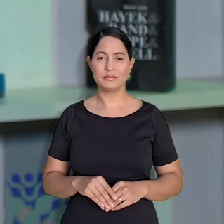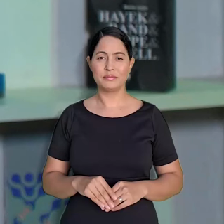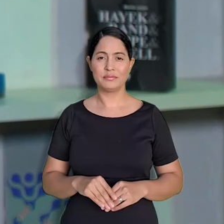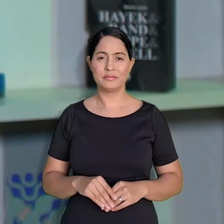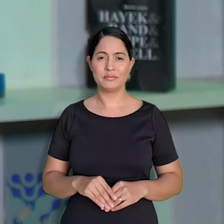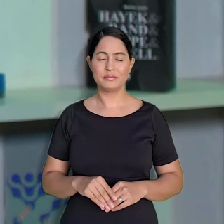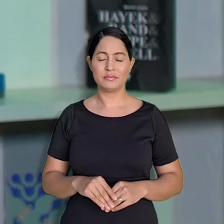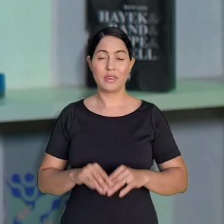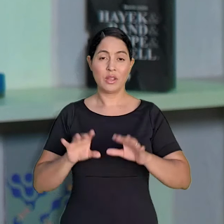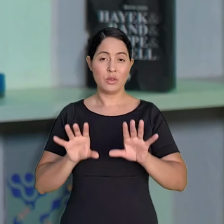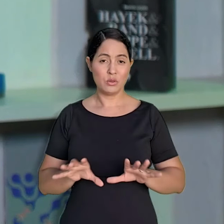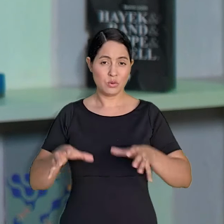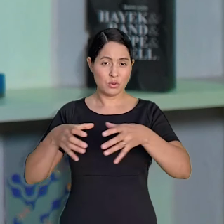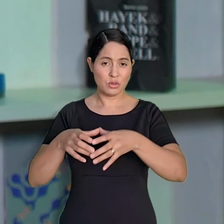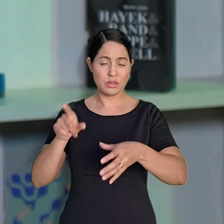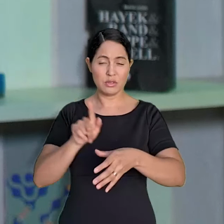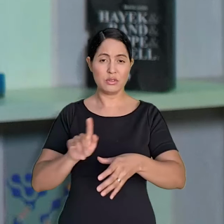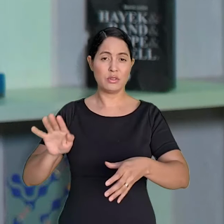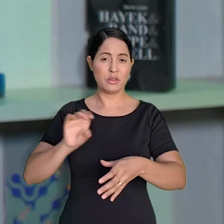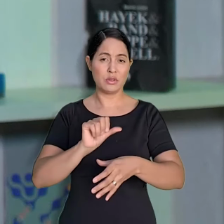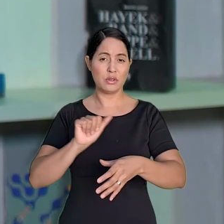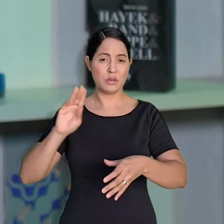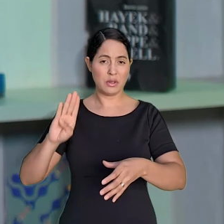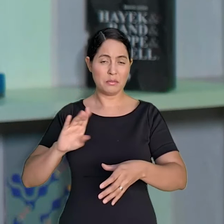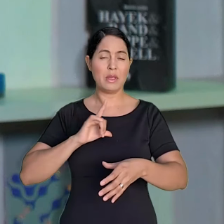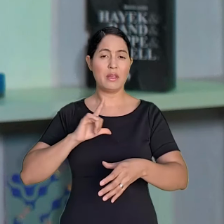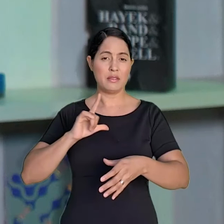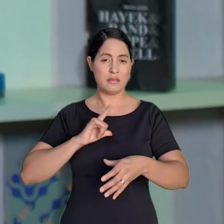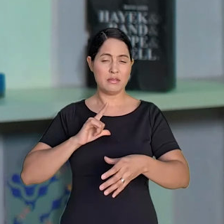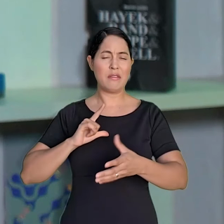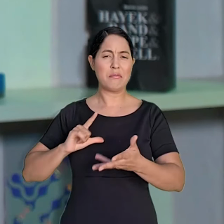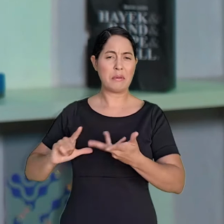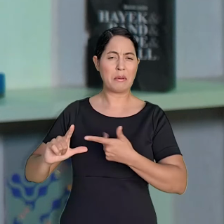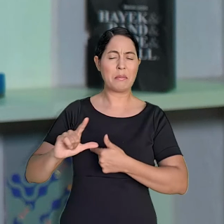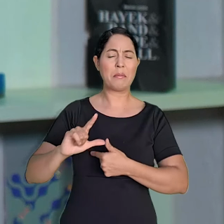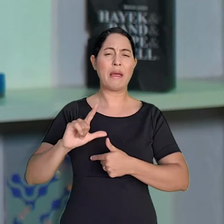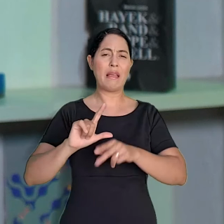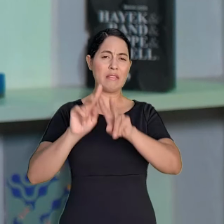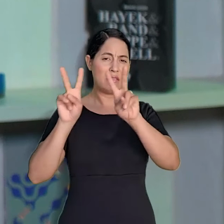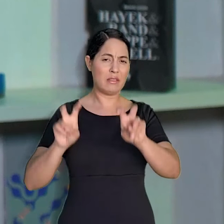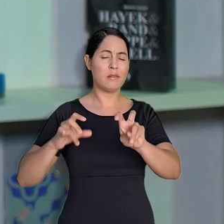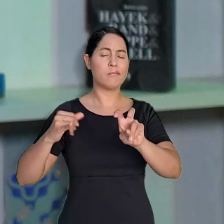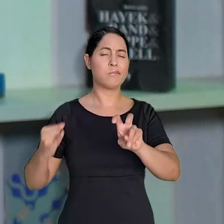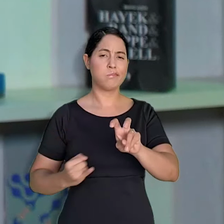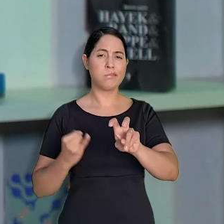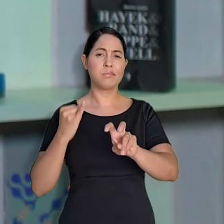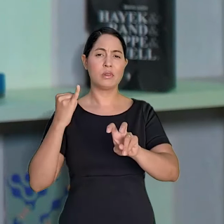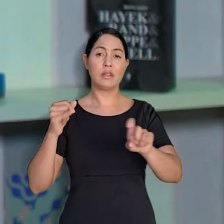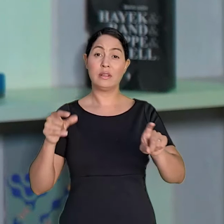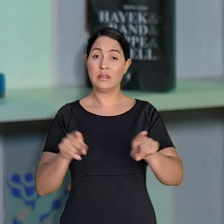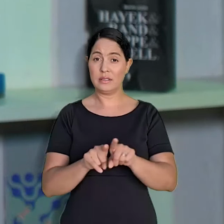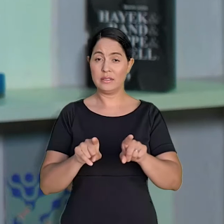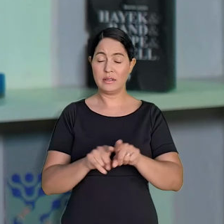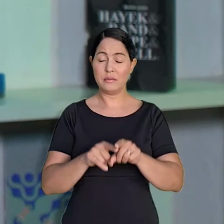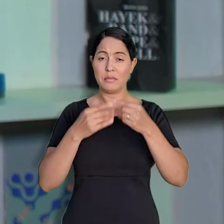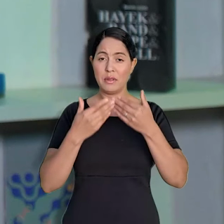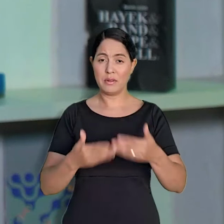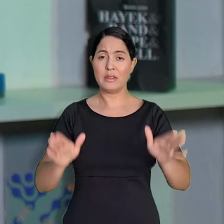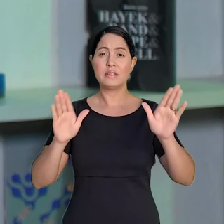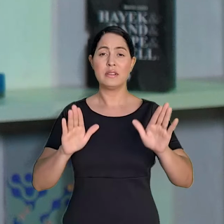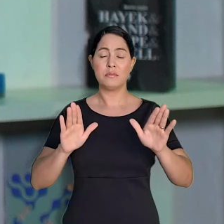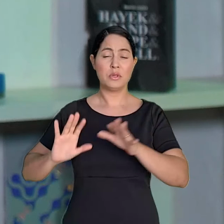A última sessão do Conselho Pleno foi marcada pela deliberação de vários temas importantes e pelo lançamento do